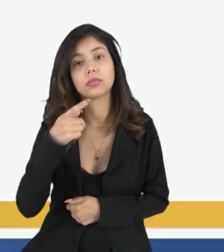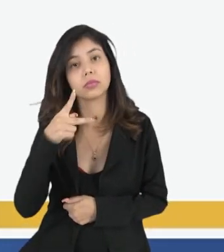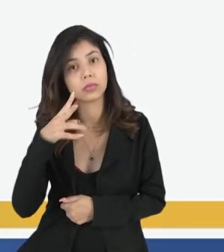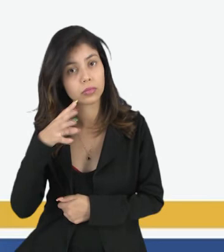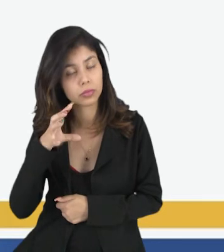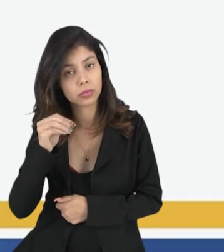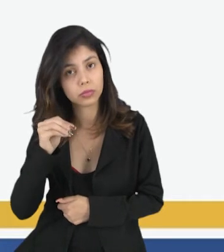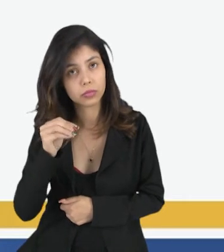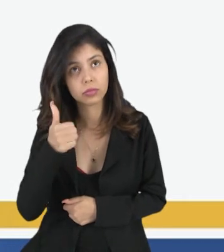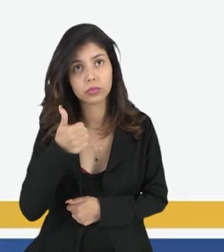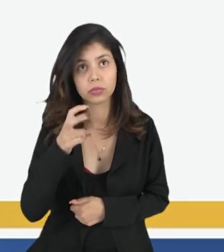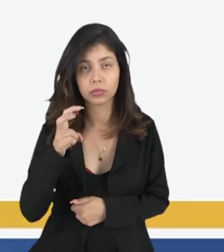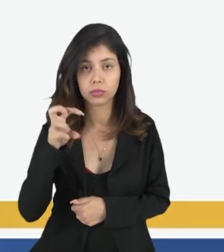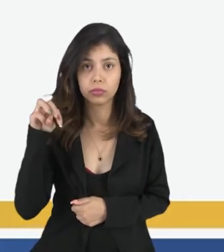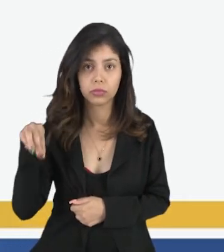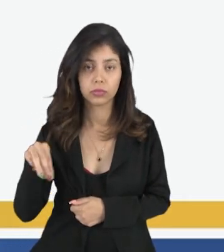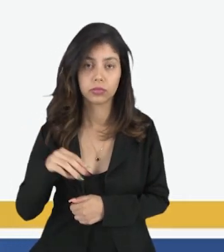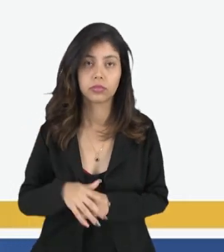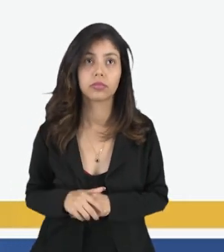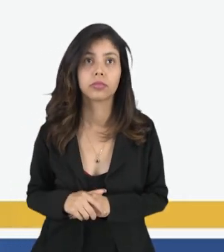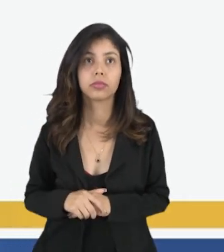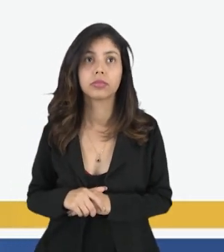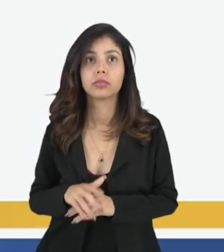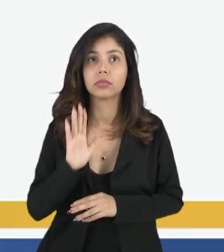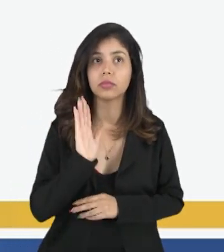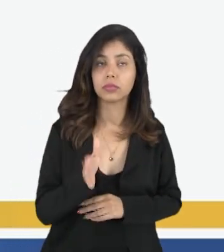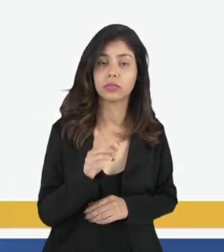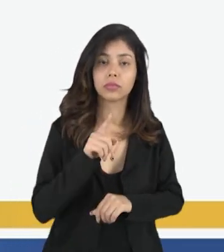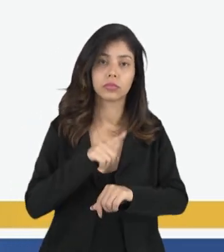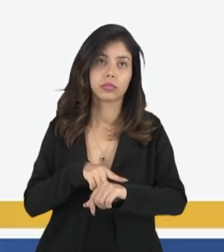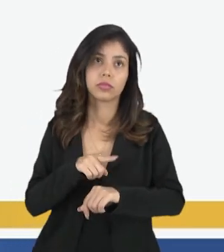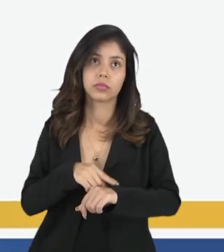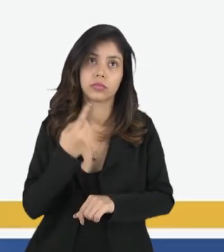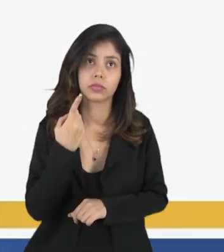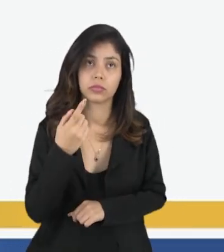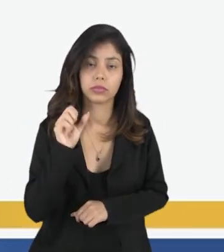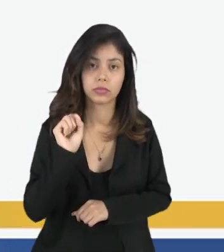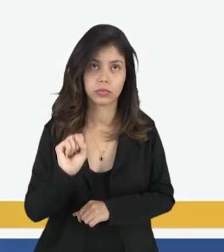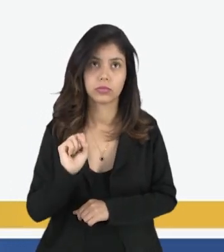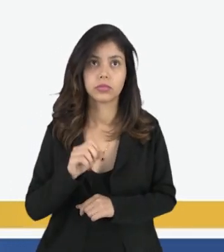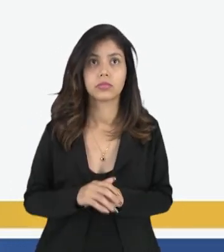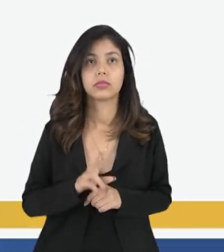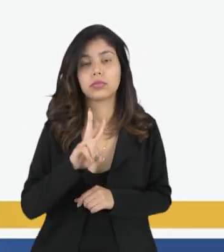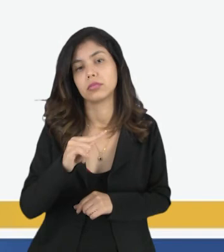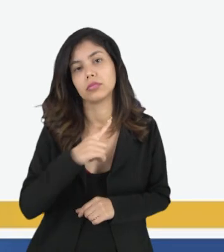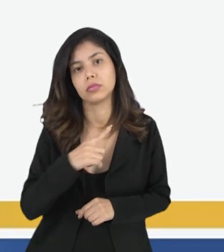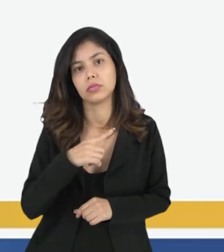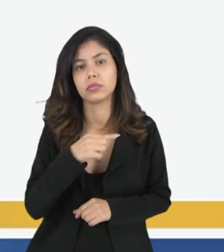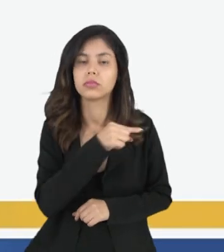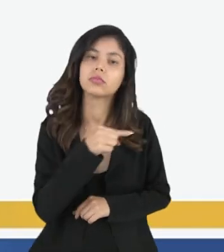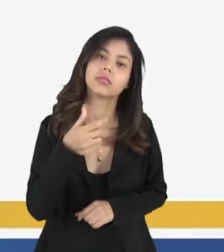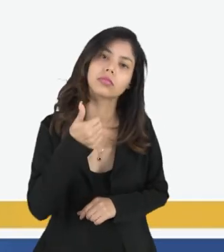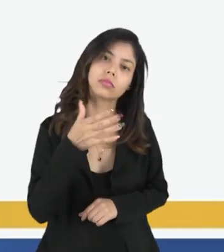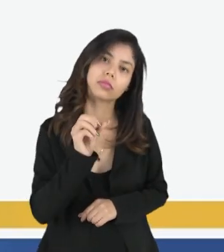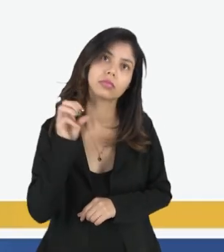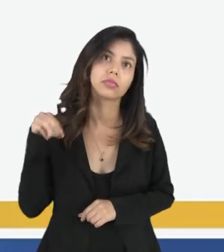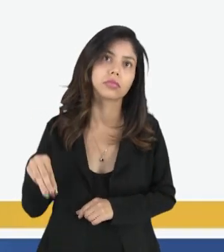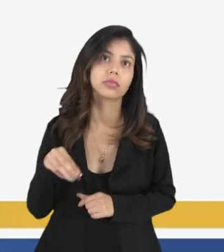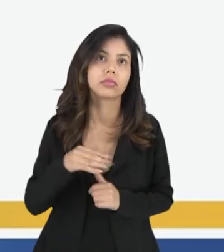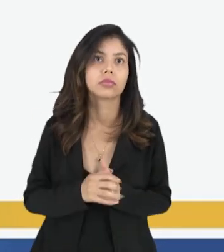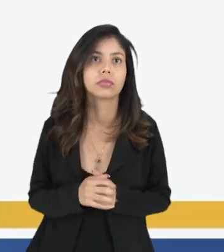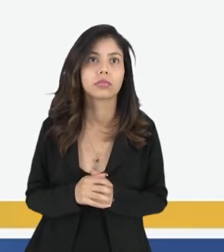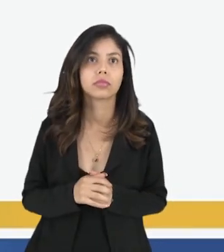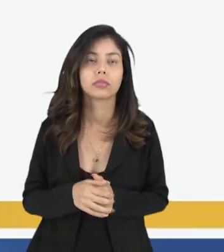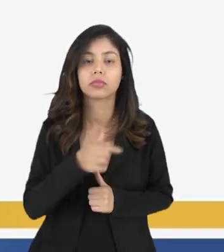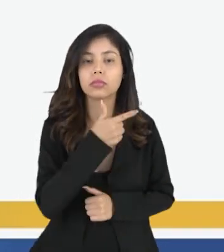metros de deslocamento. Já no tempo de 1 segundo, nós vamos ter um deslocamento de menos 10 metros. No